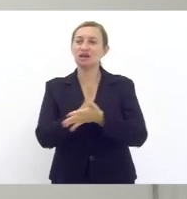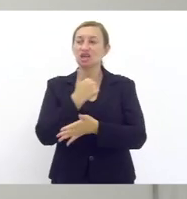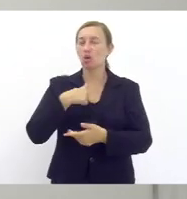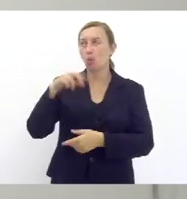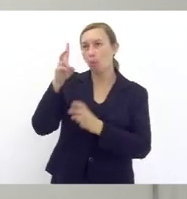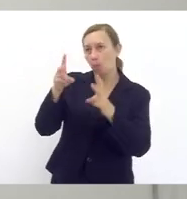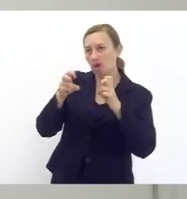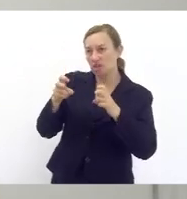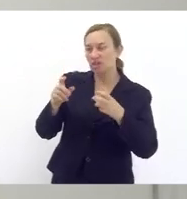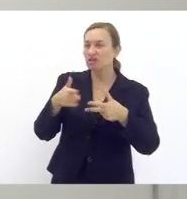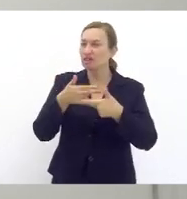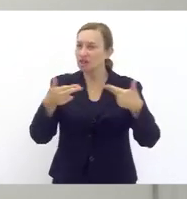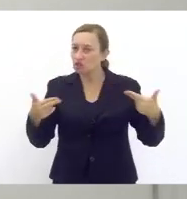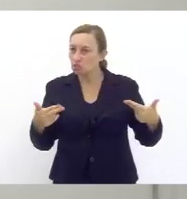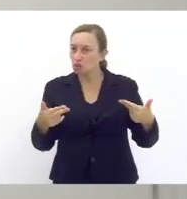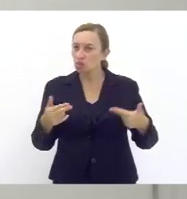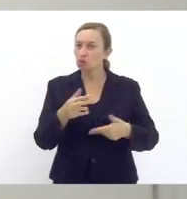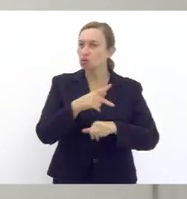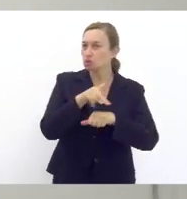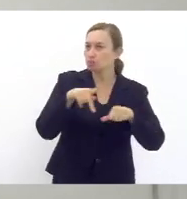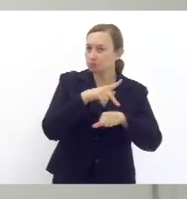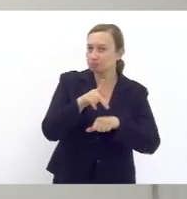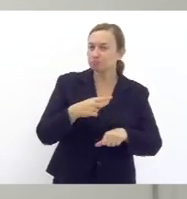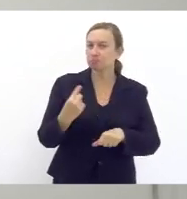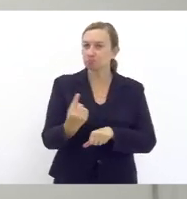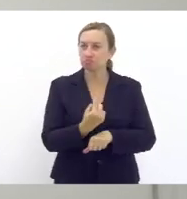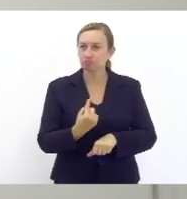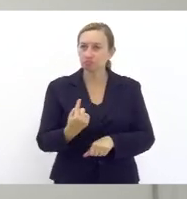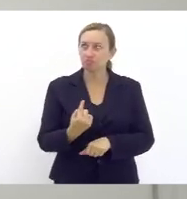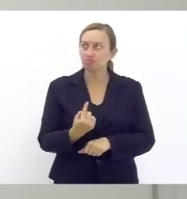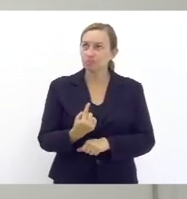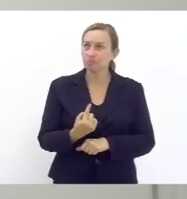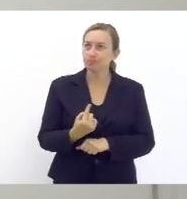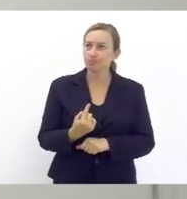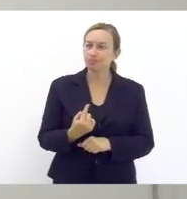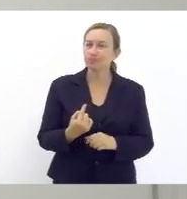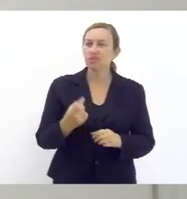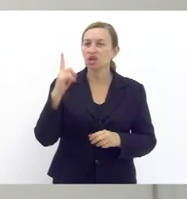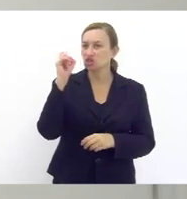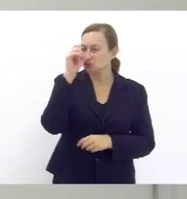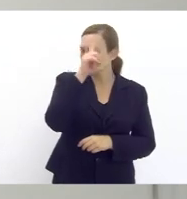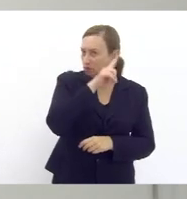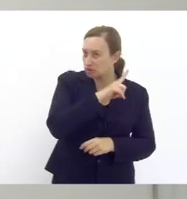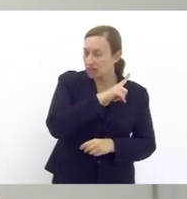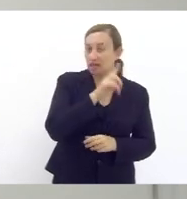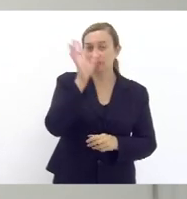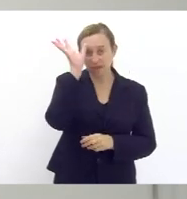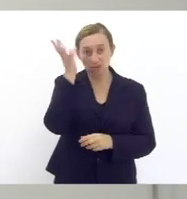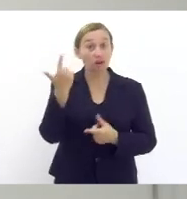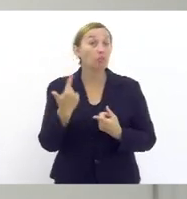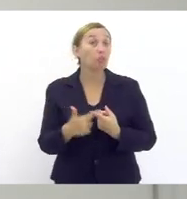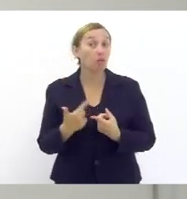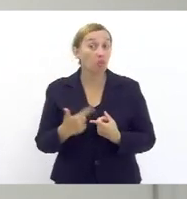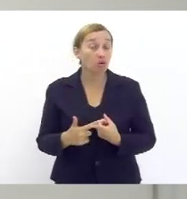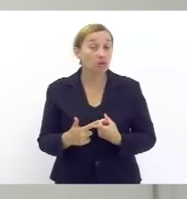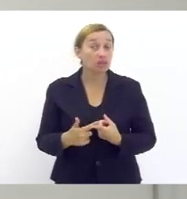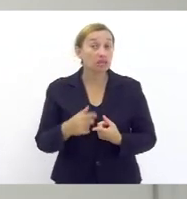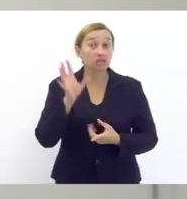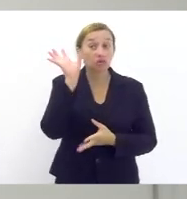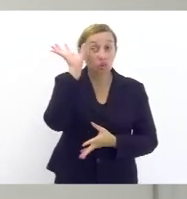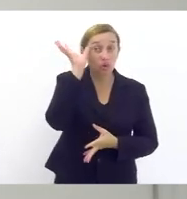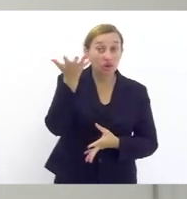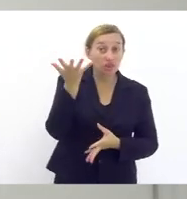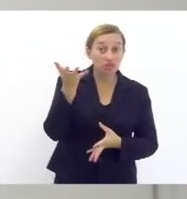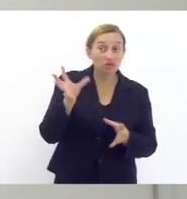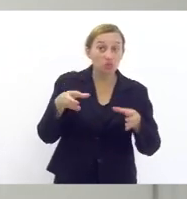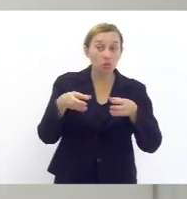percebo que muitas coisas do nosso país Elas Não elas têm dificuldade para serem resolvidas porque são resolvidas